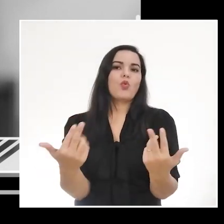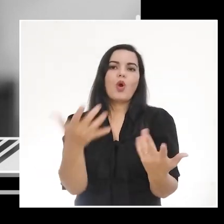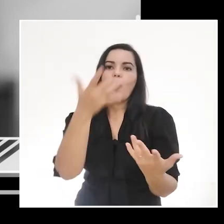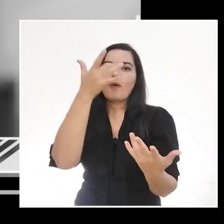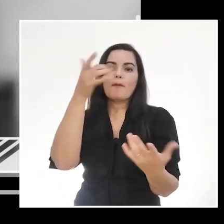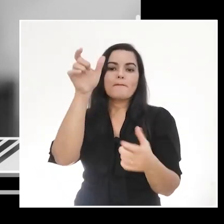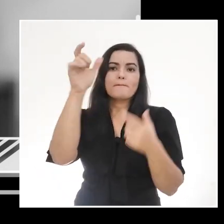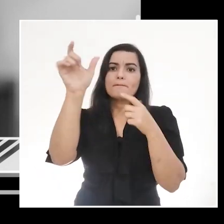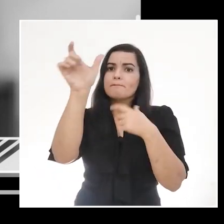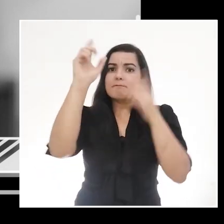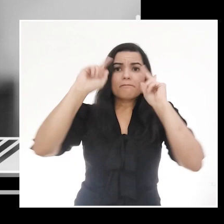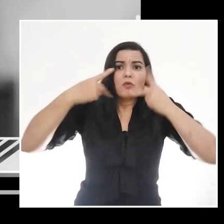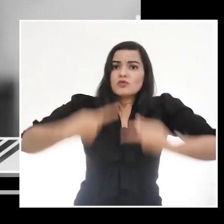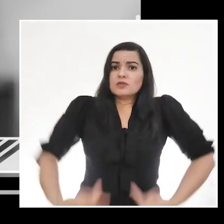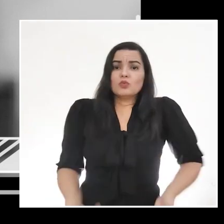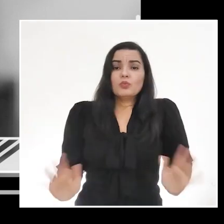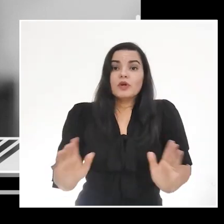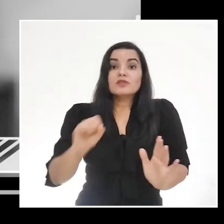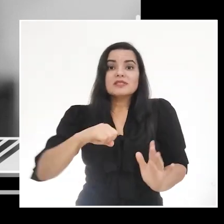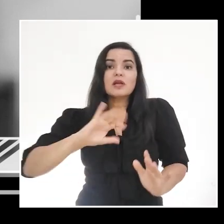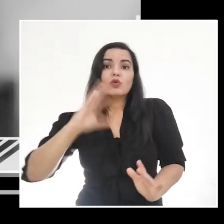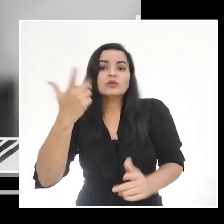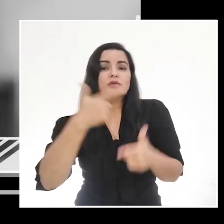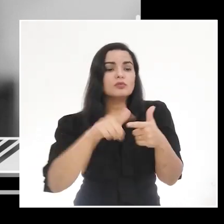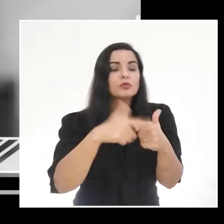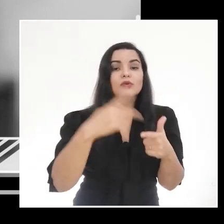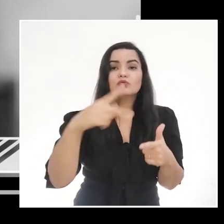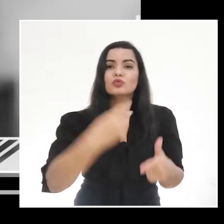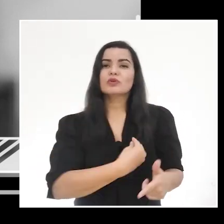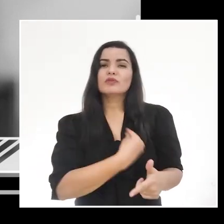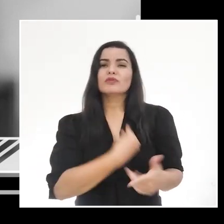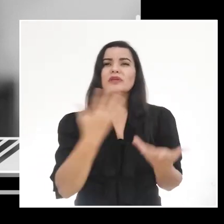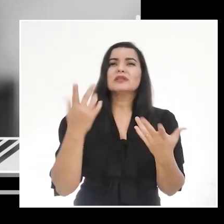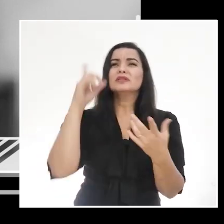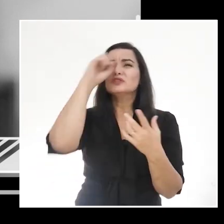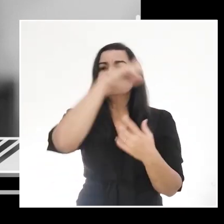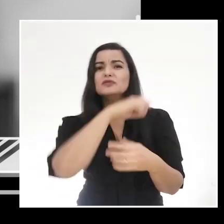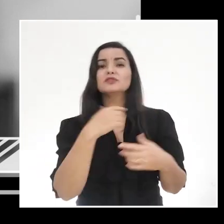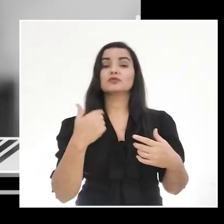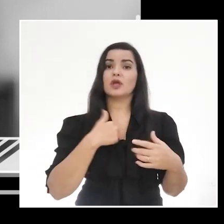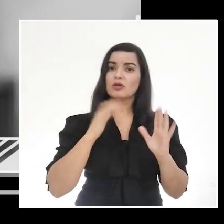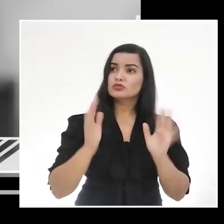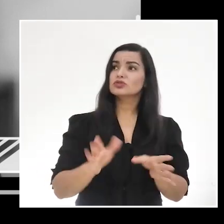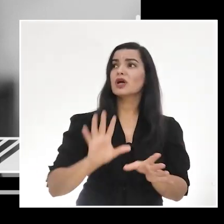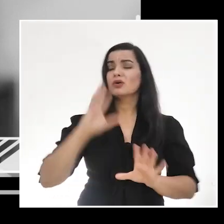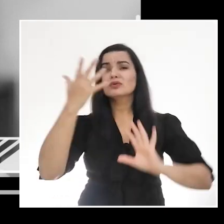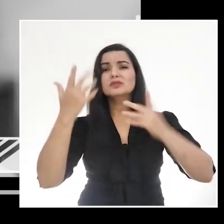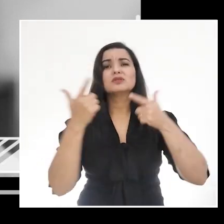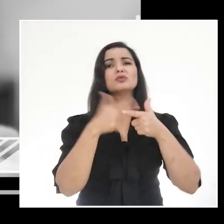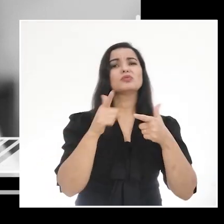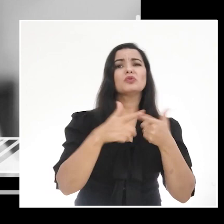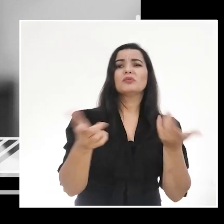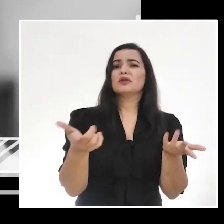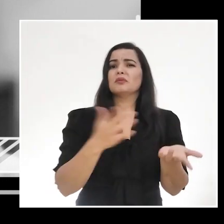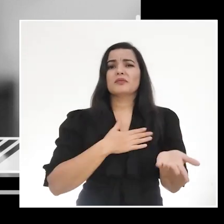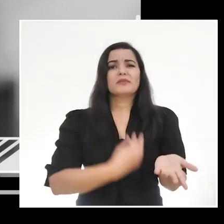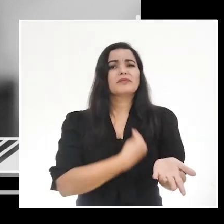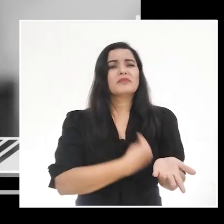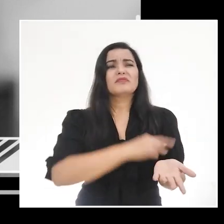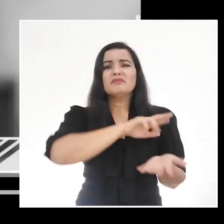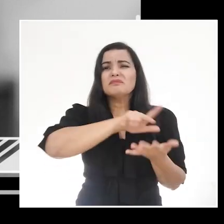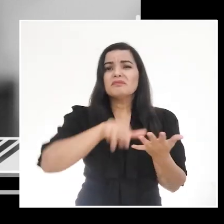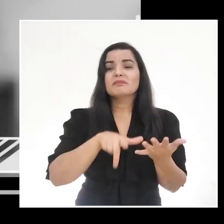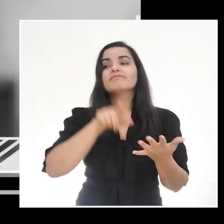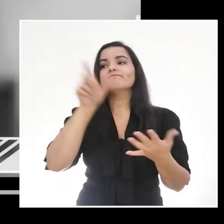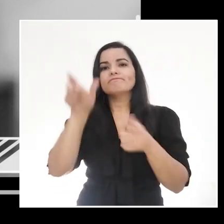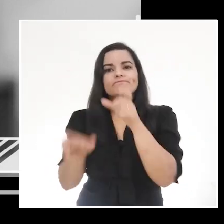você como pessoa. E se você passar por um tempo mau, difícil, ruim, como nesses anos de